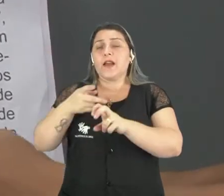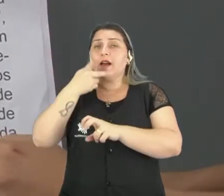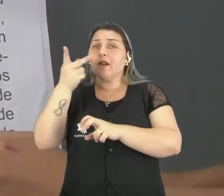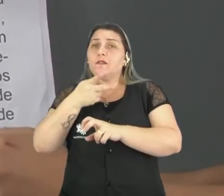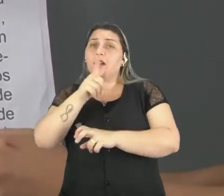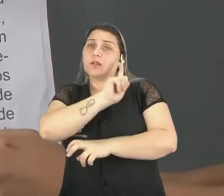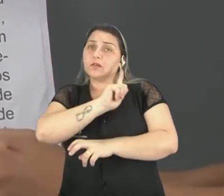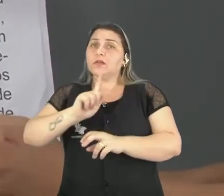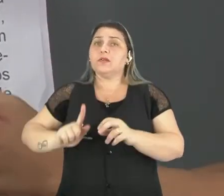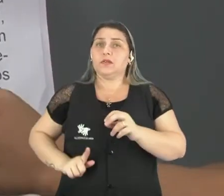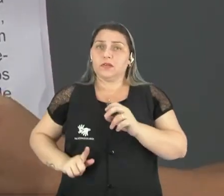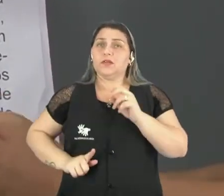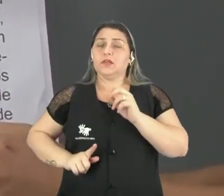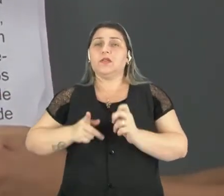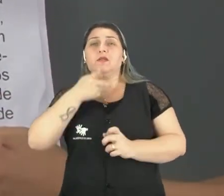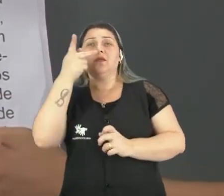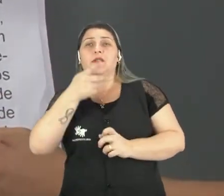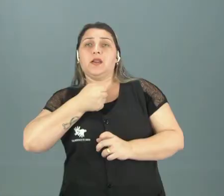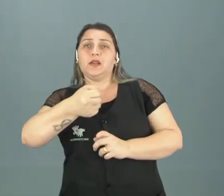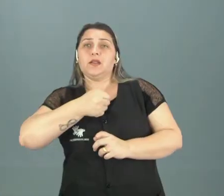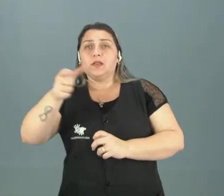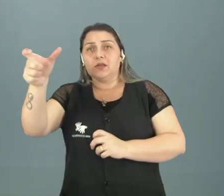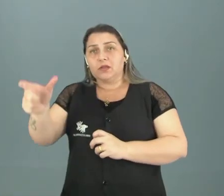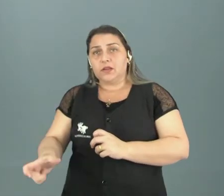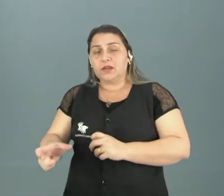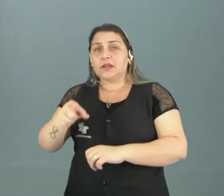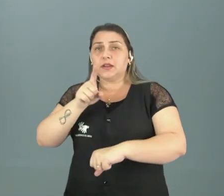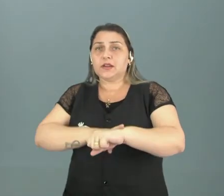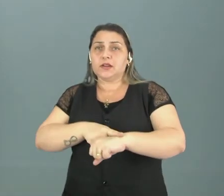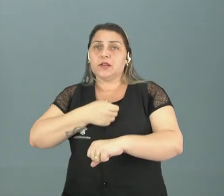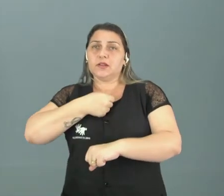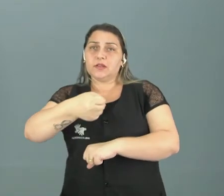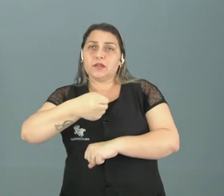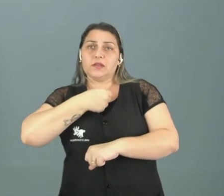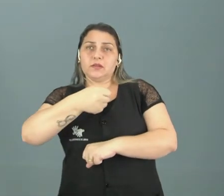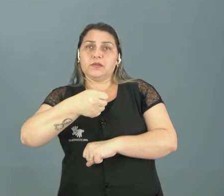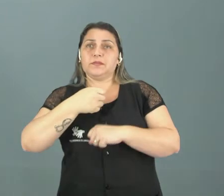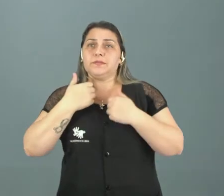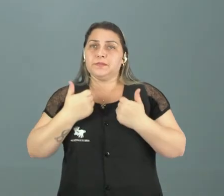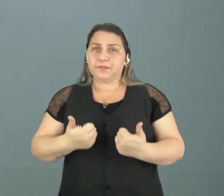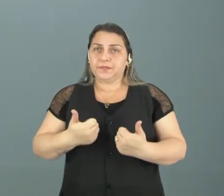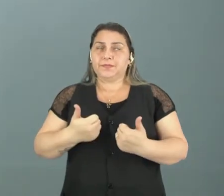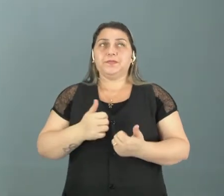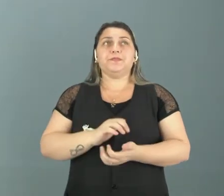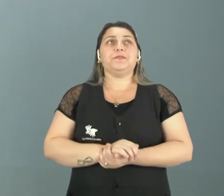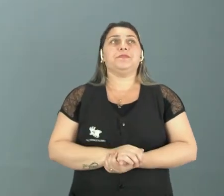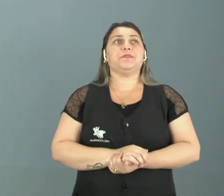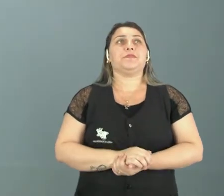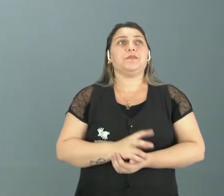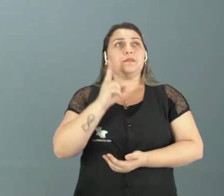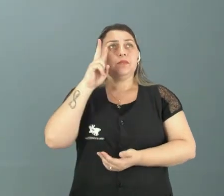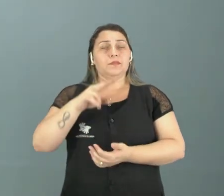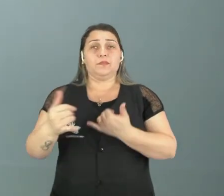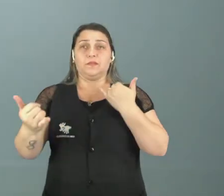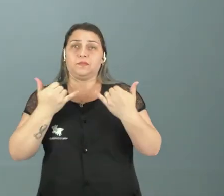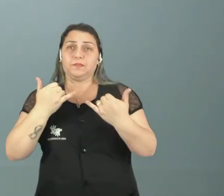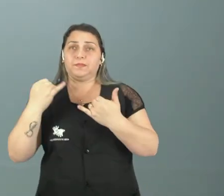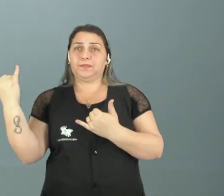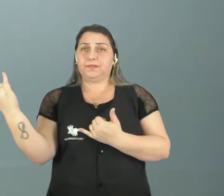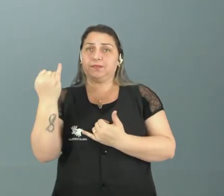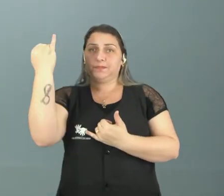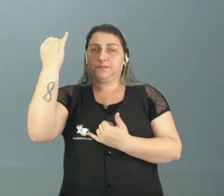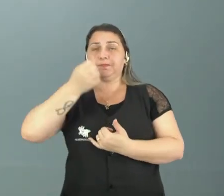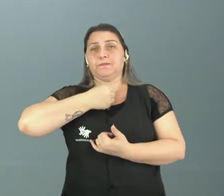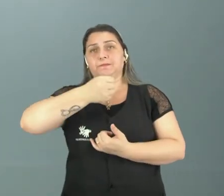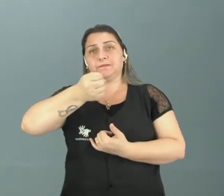fala do governador falando aos jornalistas aqui na hora da entrevista, da reportagem. Okay? Então, a gente vê essas informações importantes aí